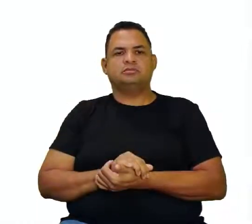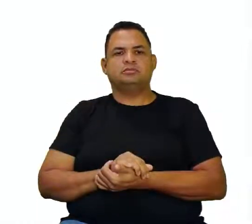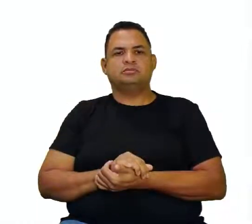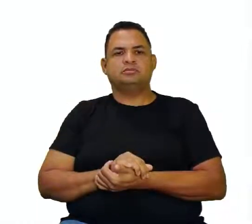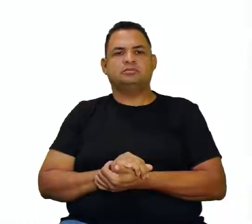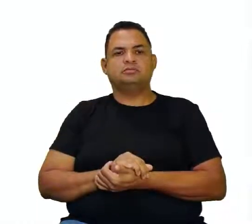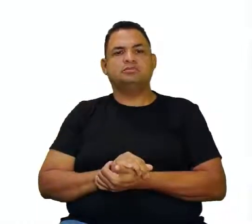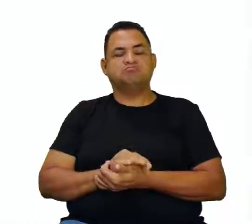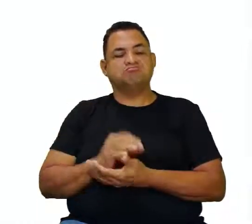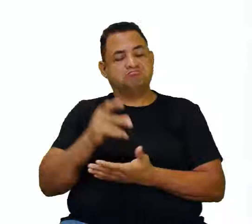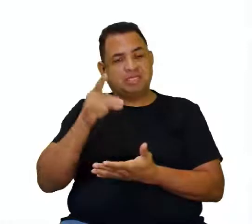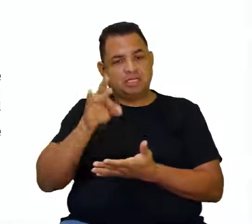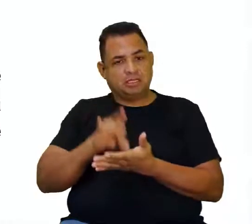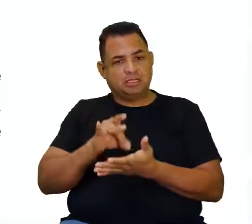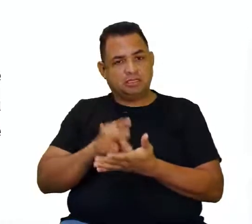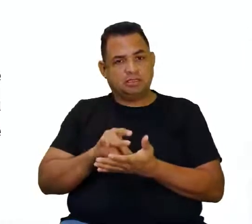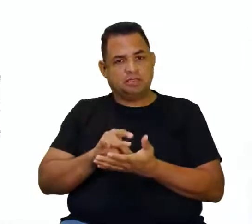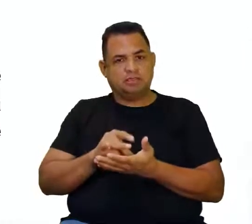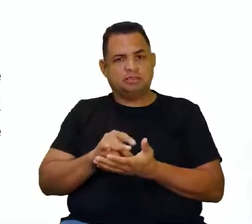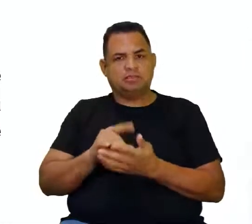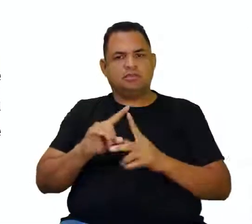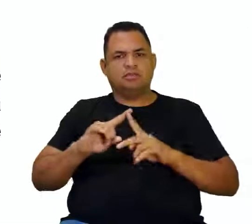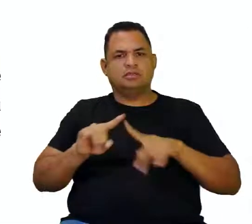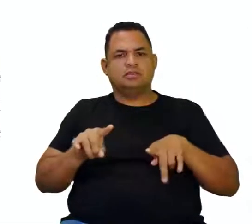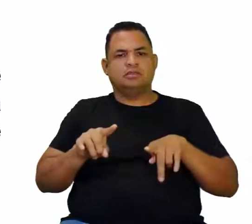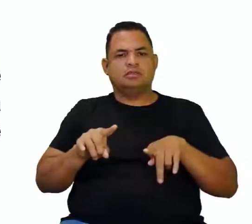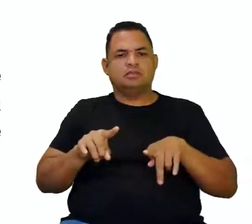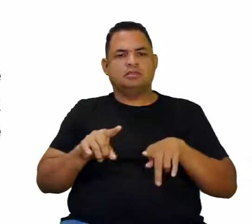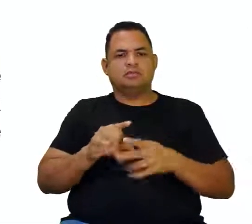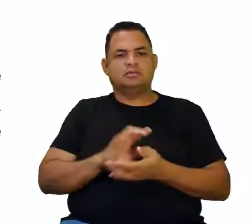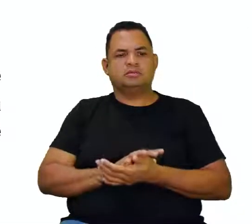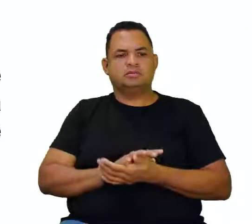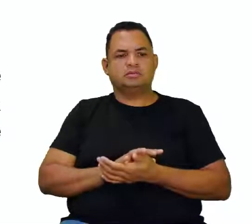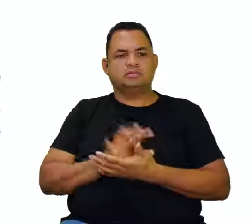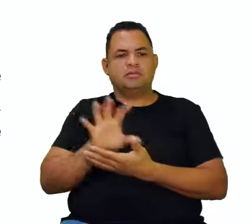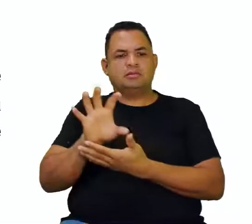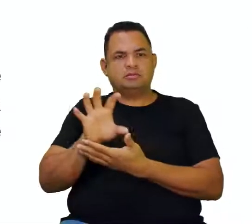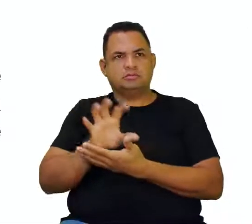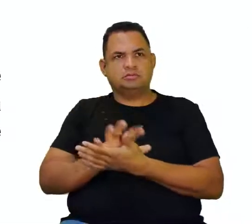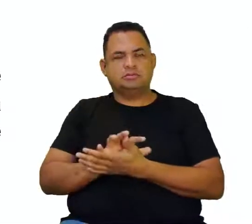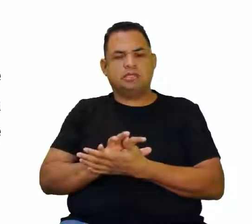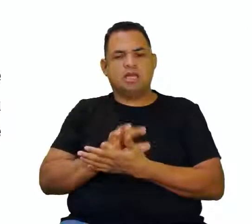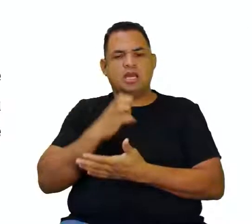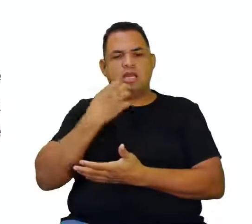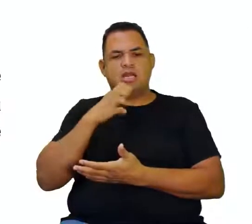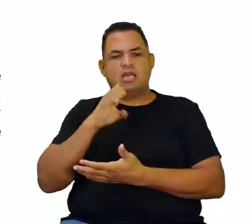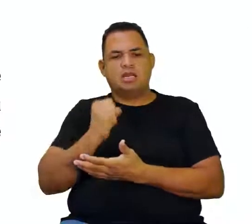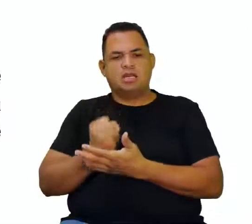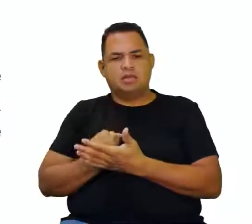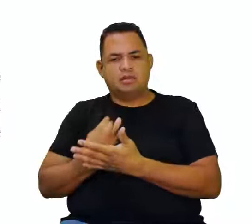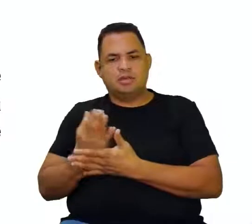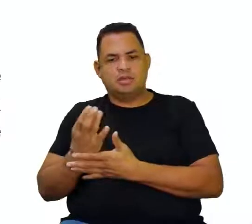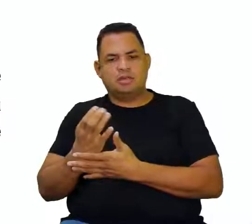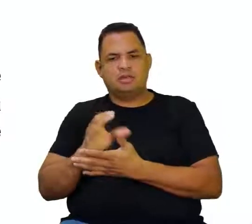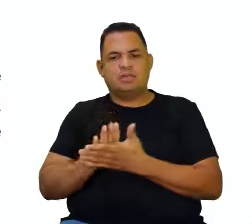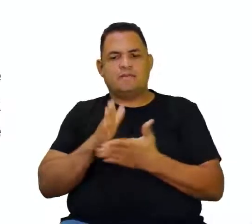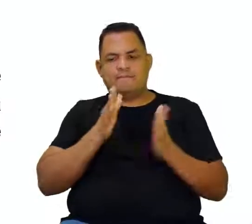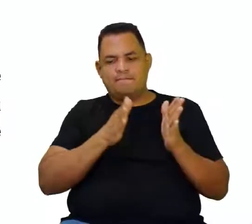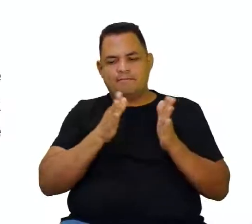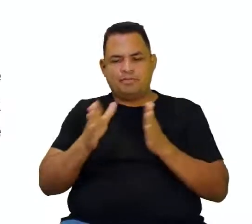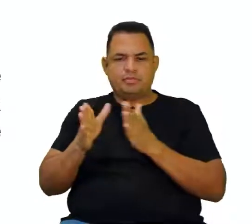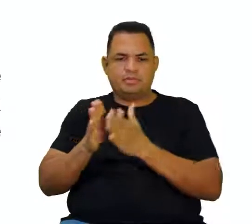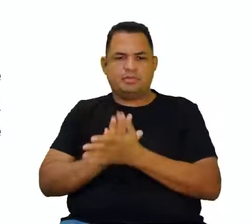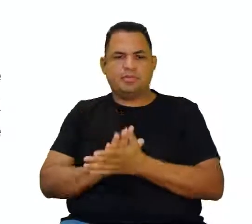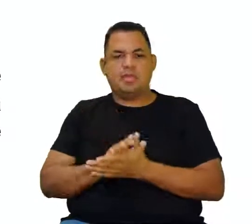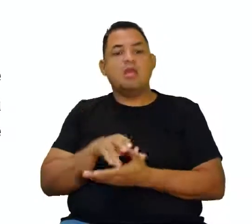de fato, na etapa 3. Mas a energia que é liberada na etapa 3, ela vai ser igual